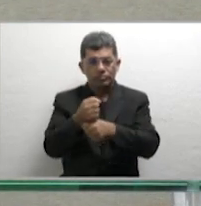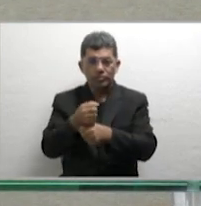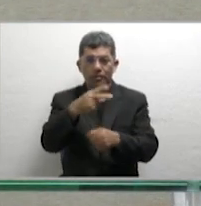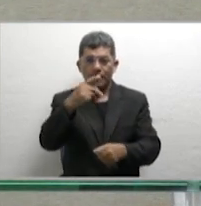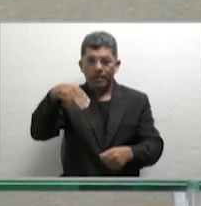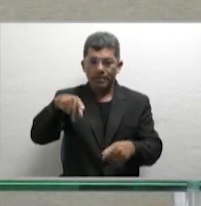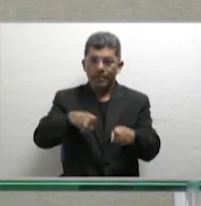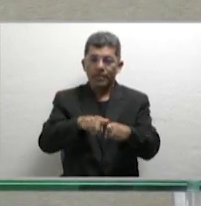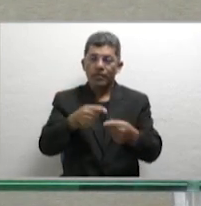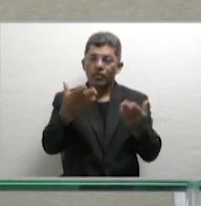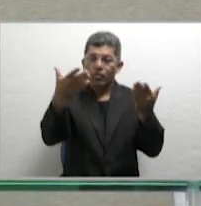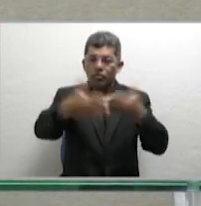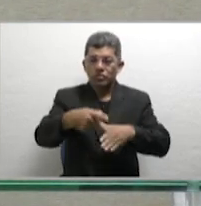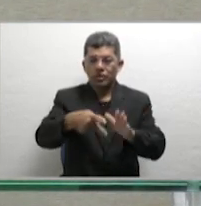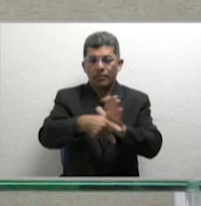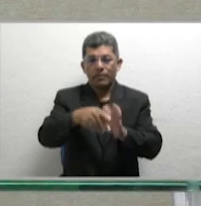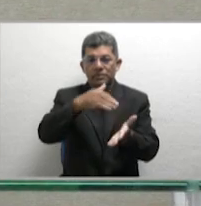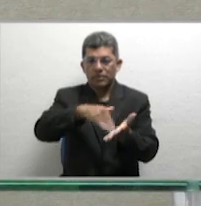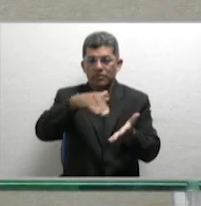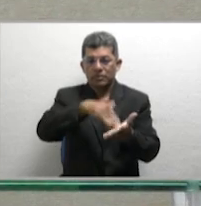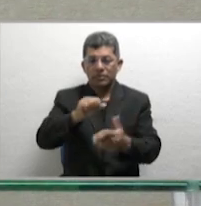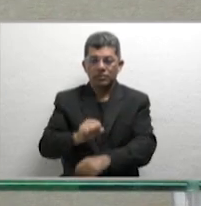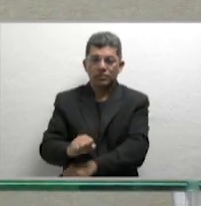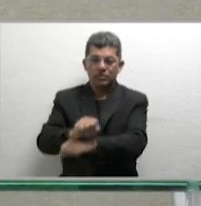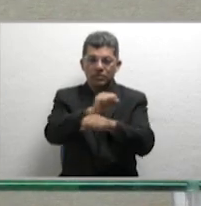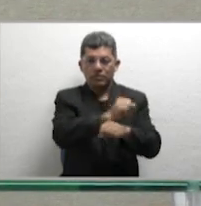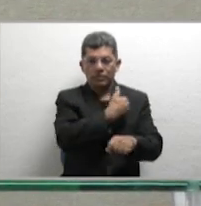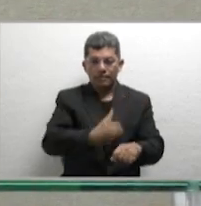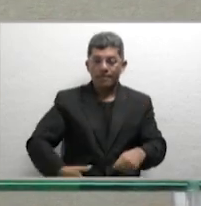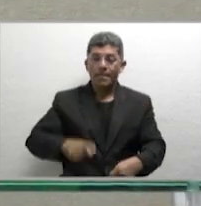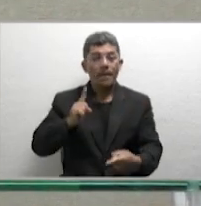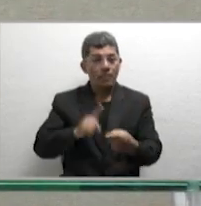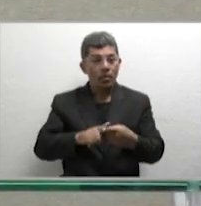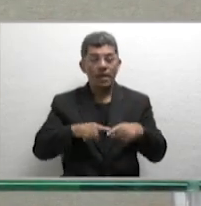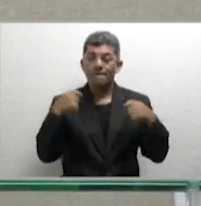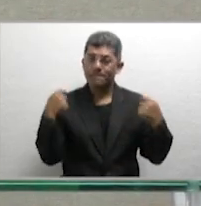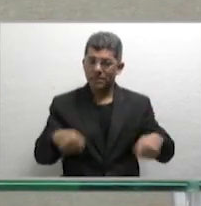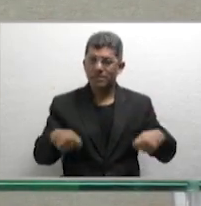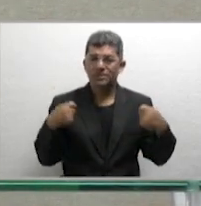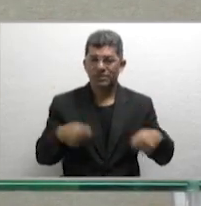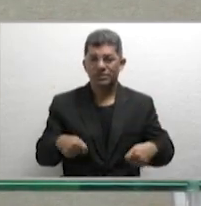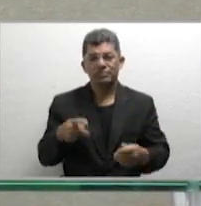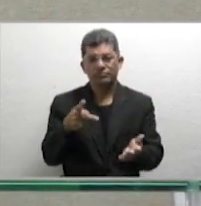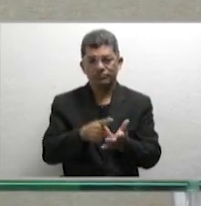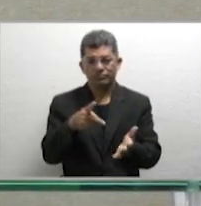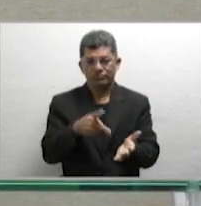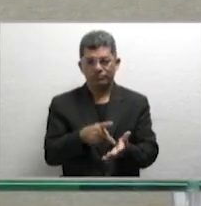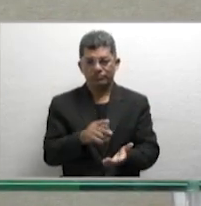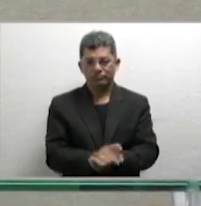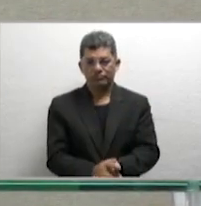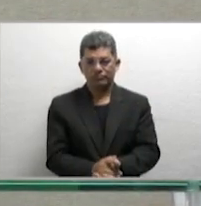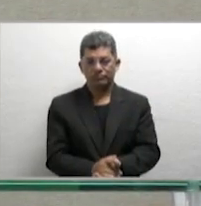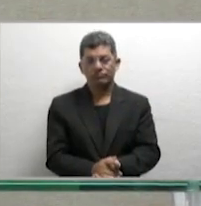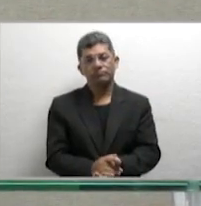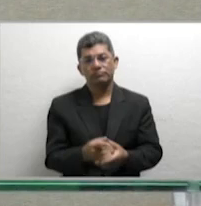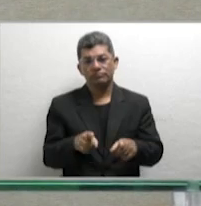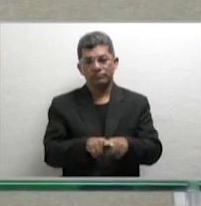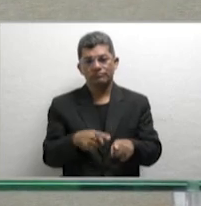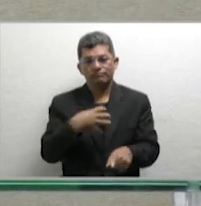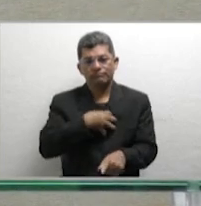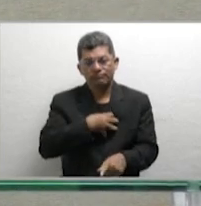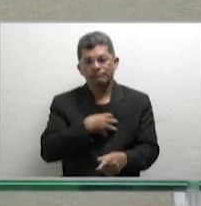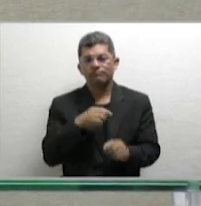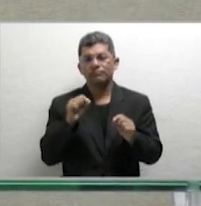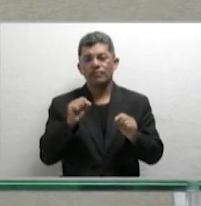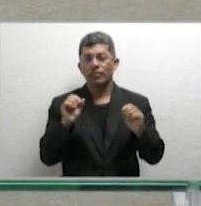fizeram concurso na própria Secretaria de Segurança Pública, porque, necessariamente, em parte, a sensação de